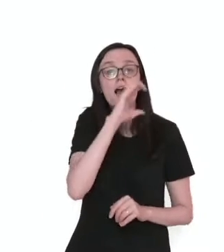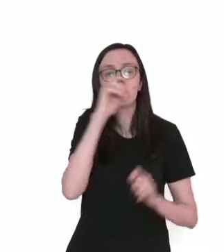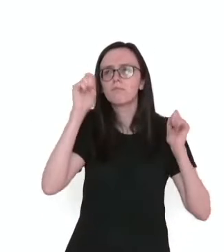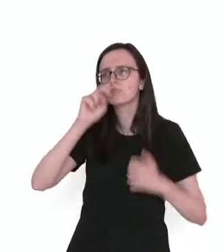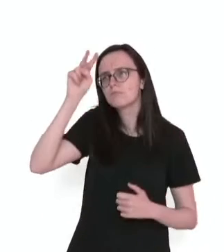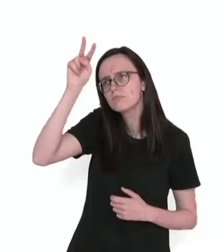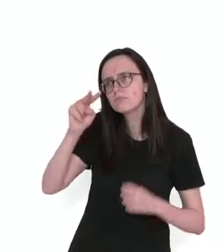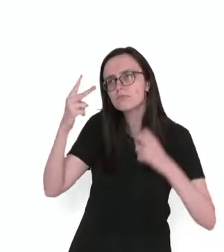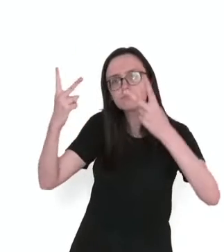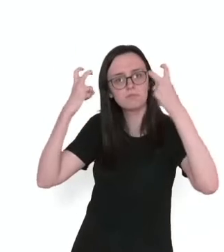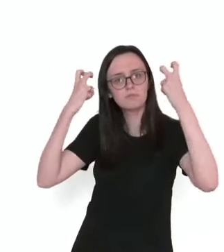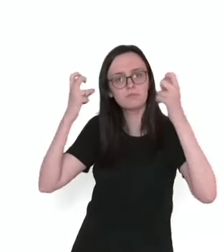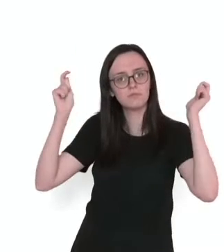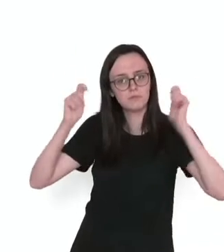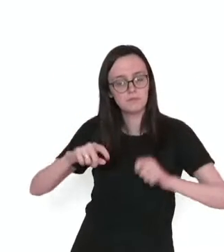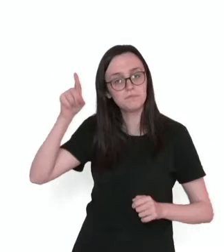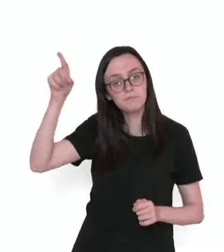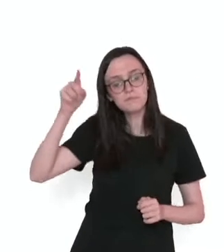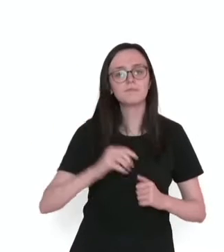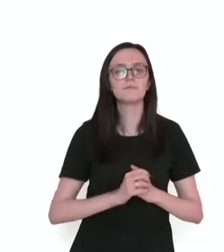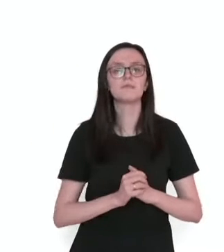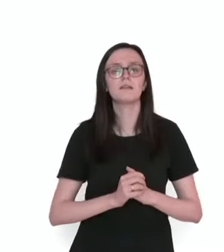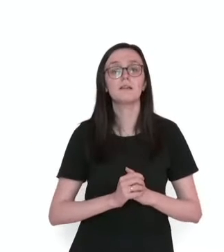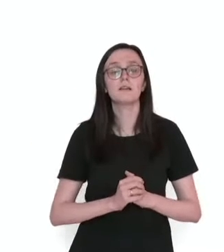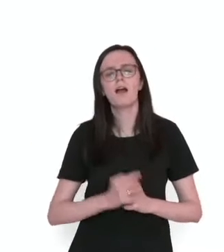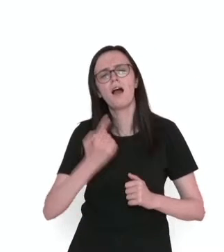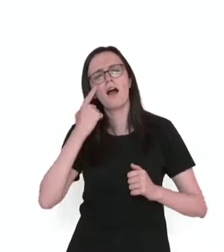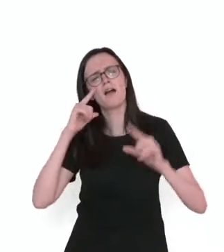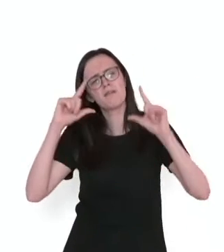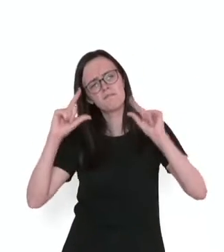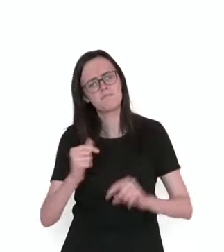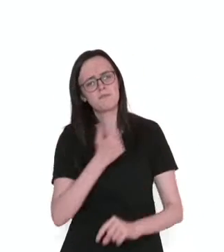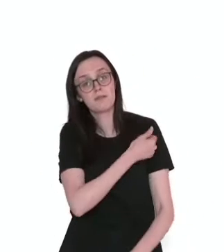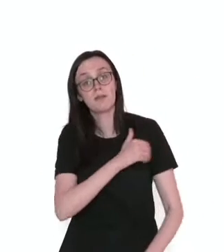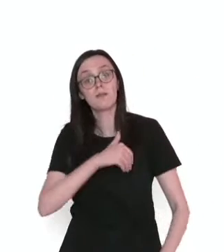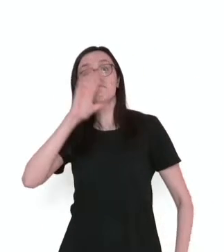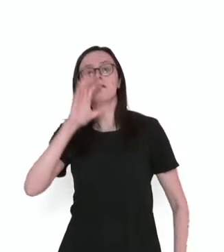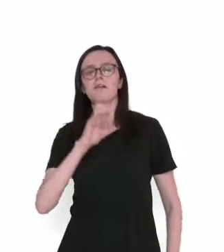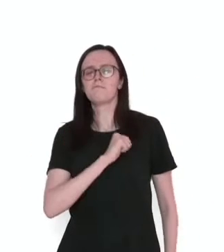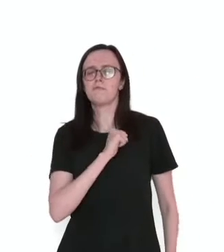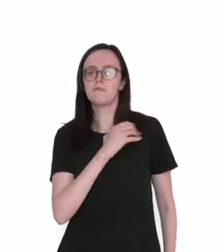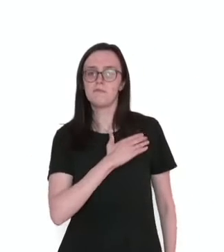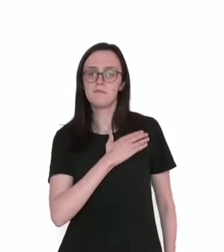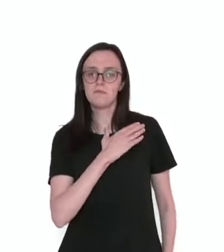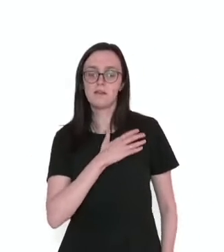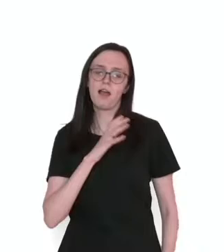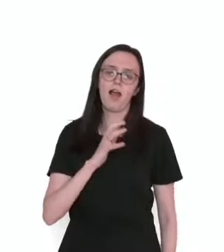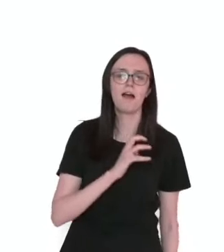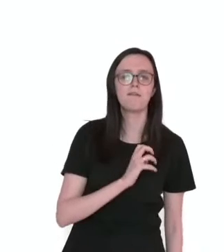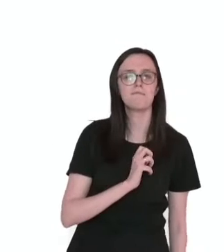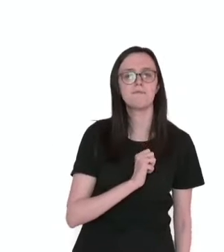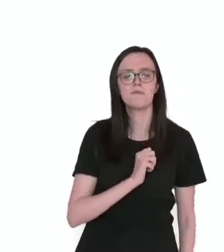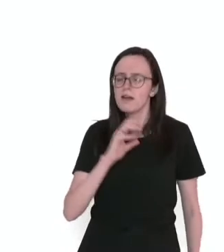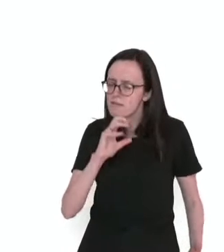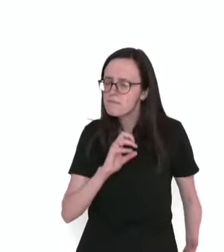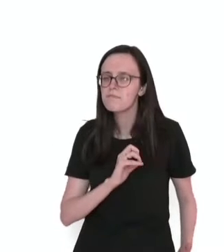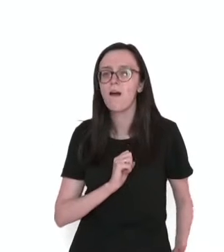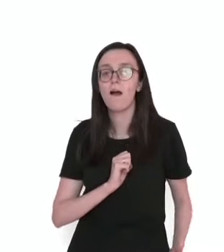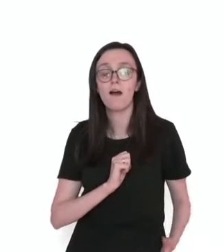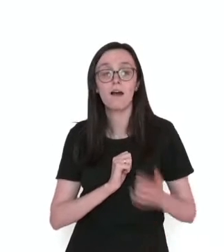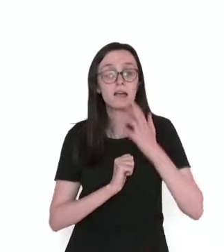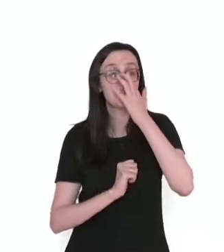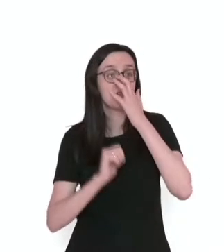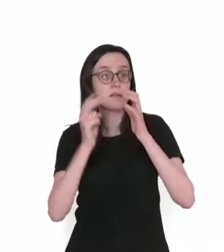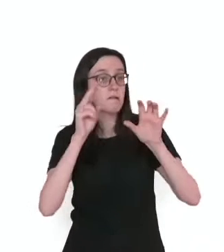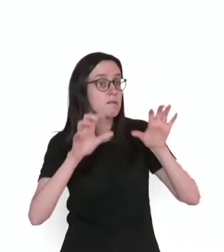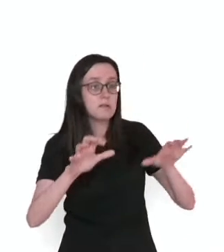lida, seja menos preconceito, seja mais amor no peito, seja amor, seja muito humor. E se mesmo